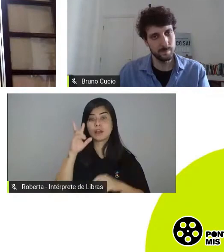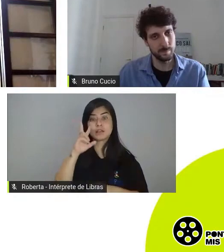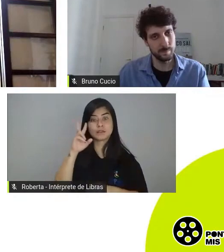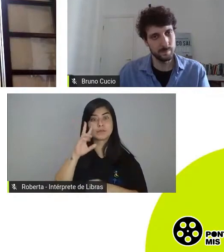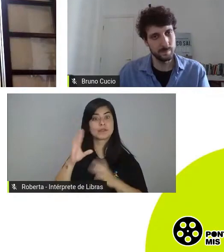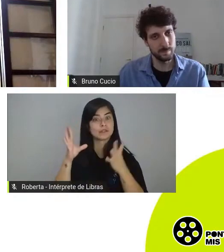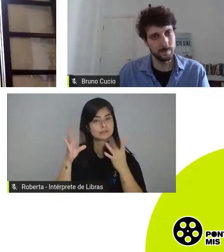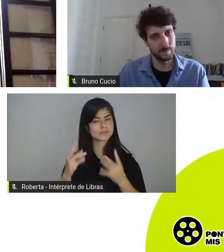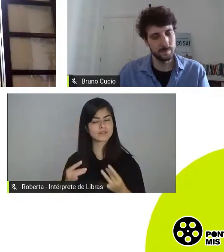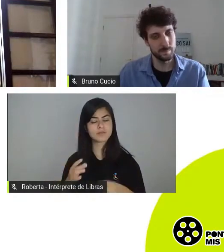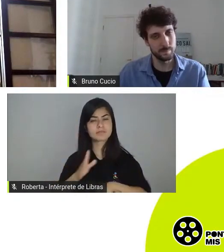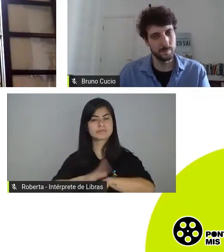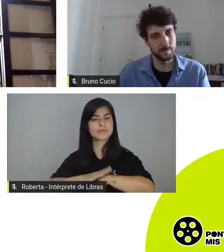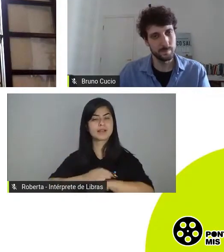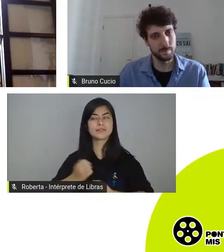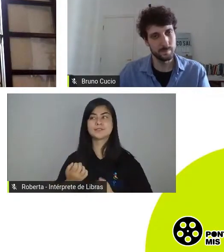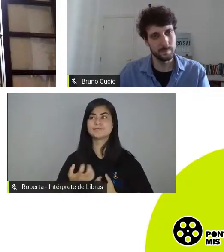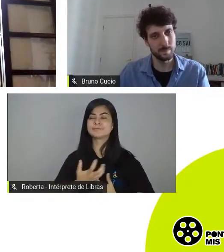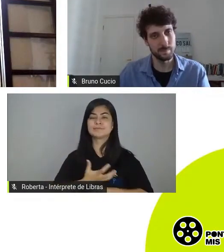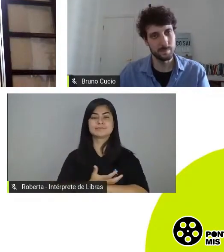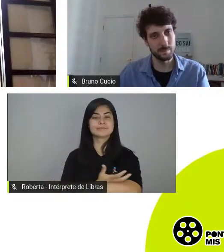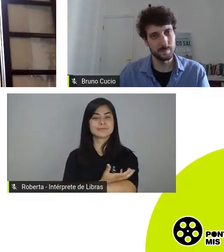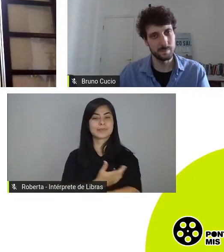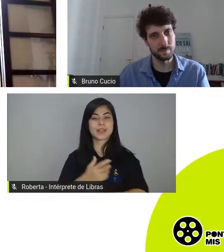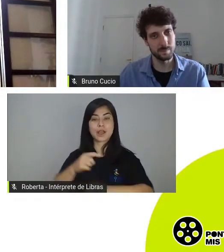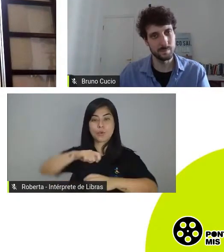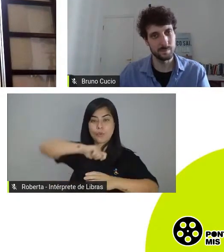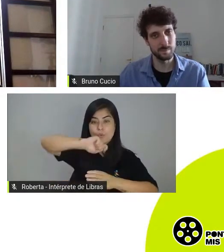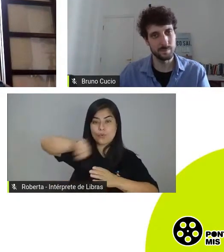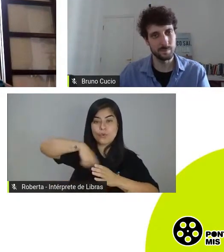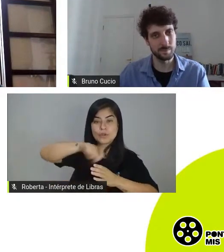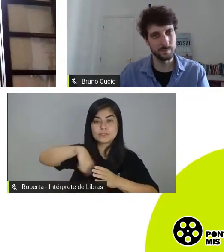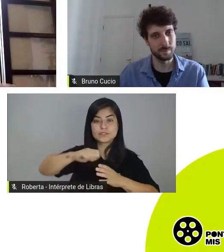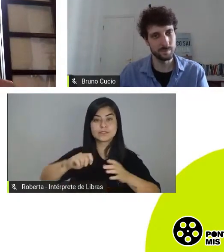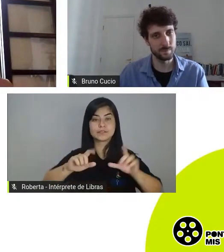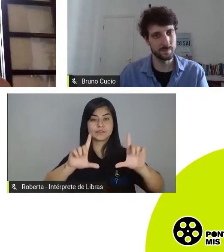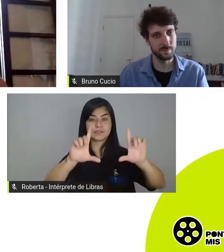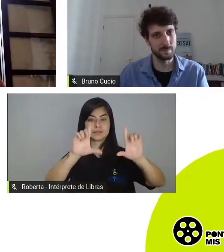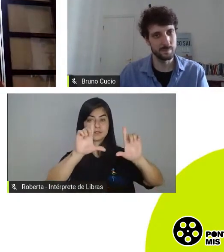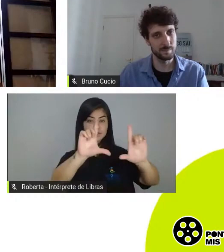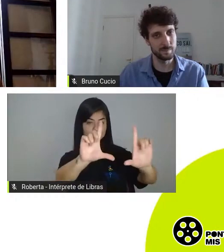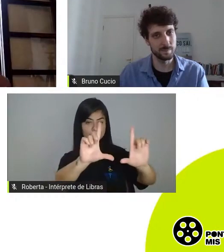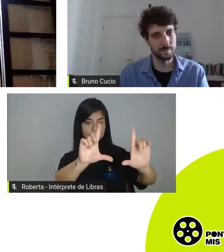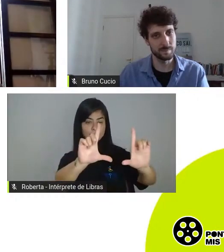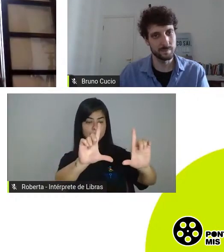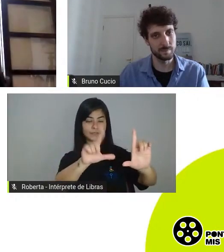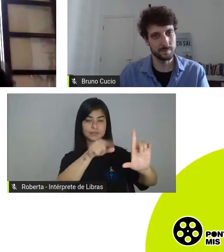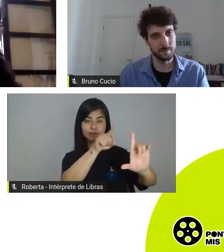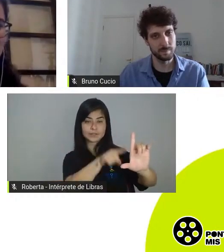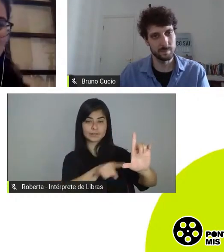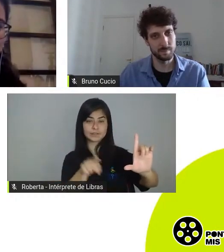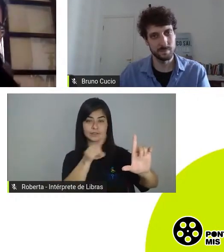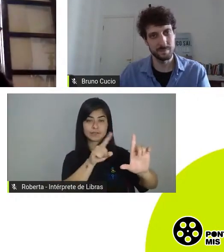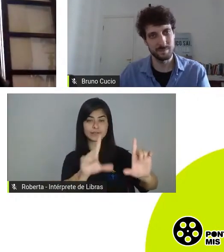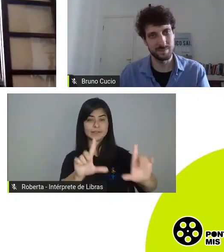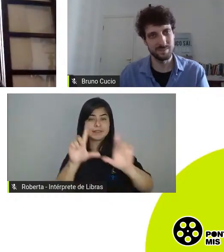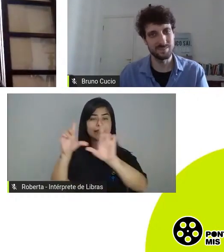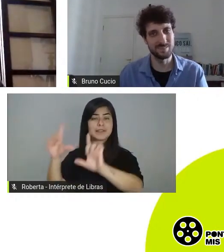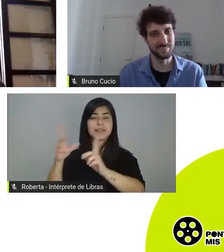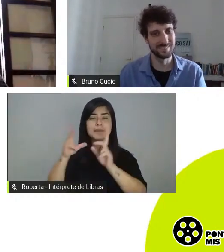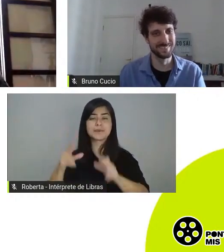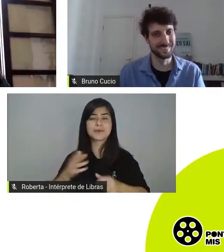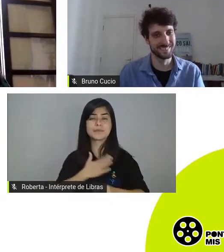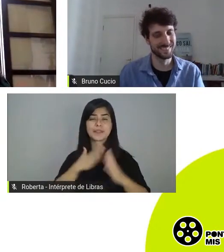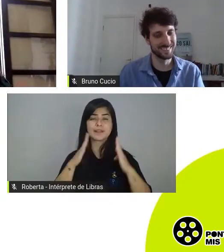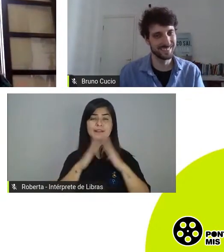nostálgico para mim também, que o azulejo da cozinha deles é o azulejo da casa que eu morei, né, nasci e cresci na